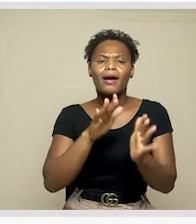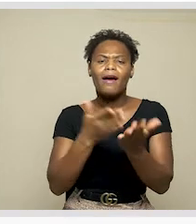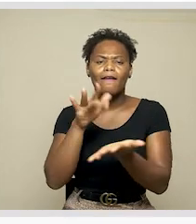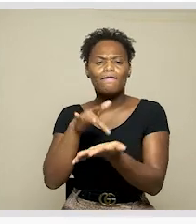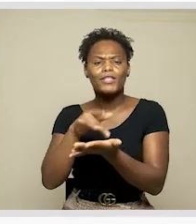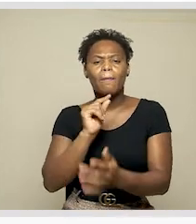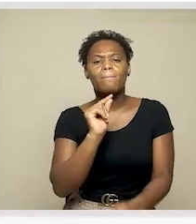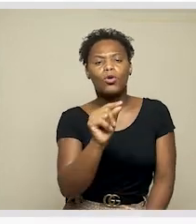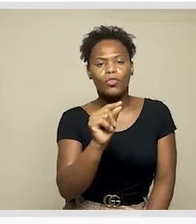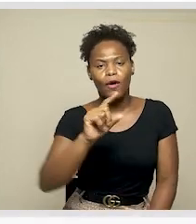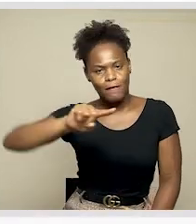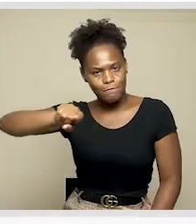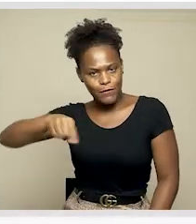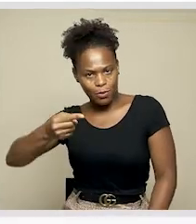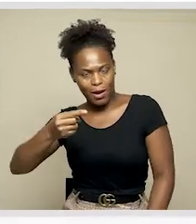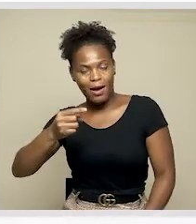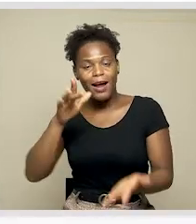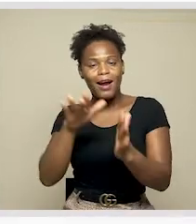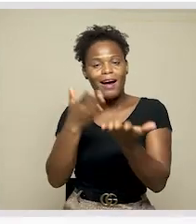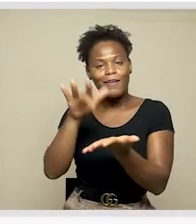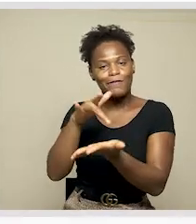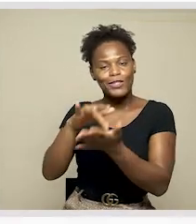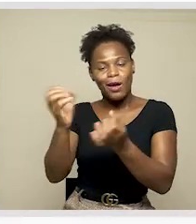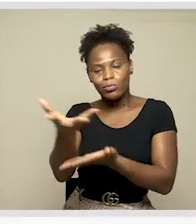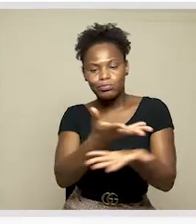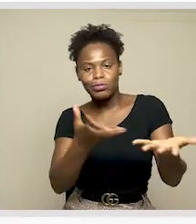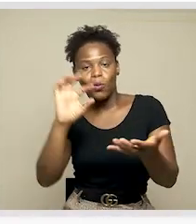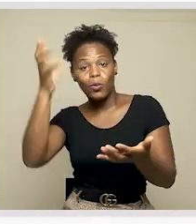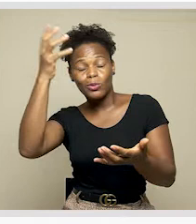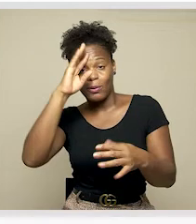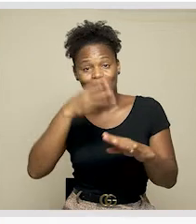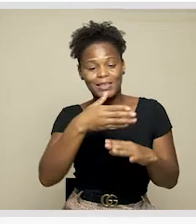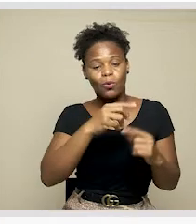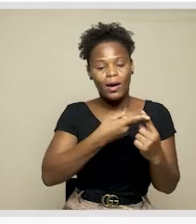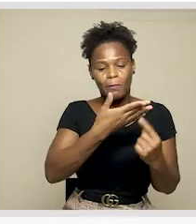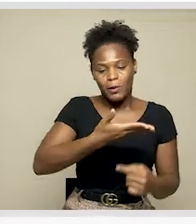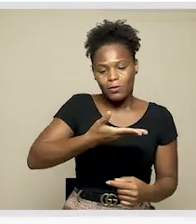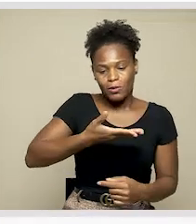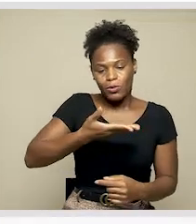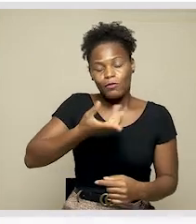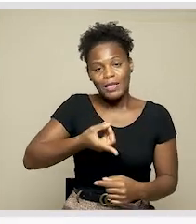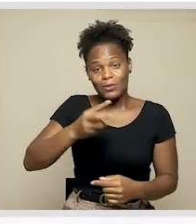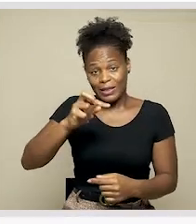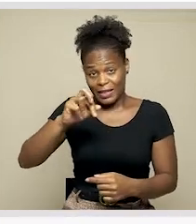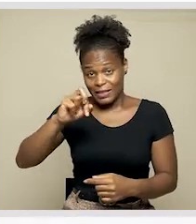revista de intercâmbio cultural, que foi entre os anos de 1983